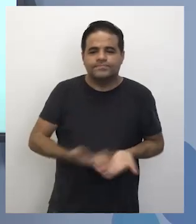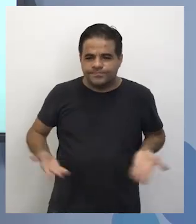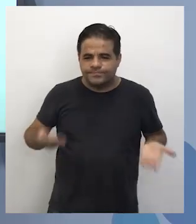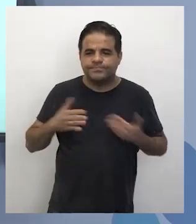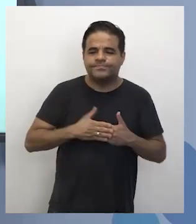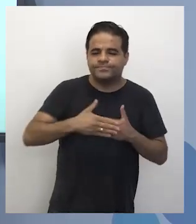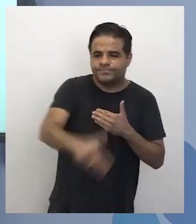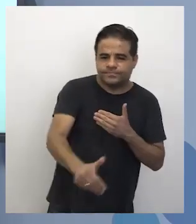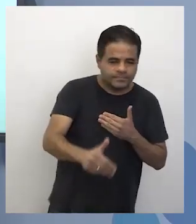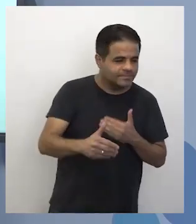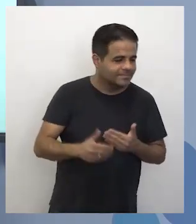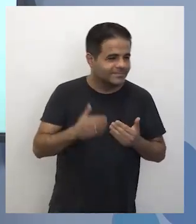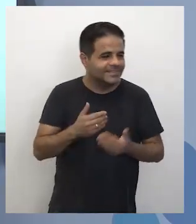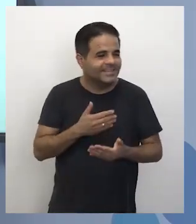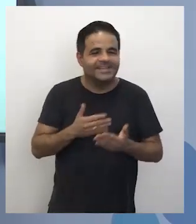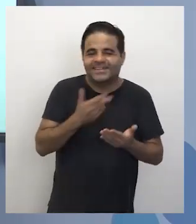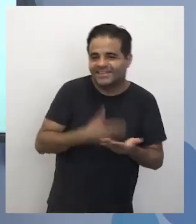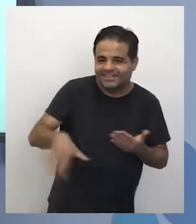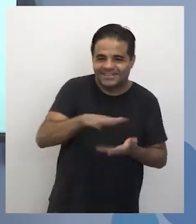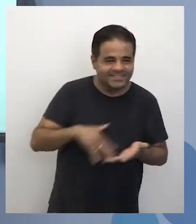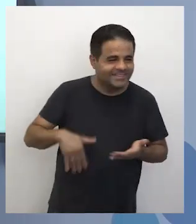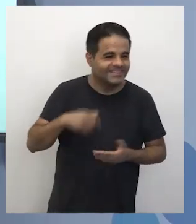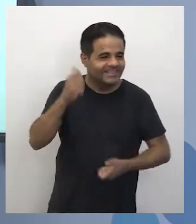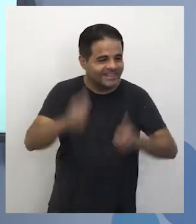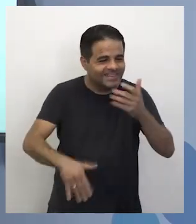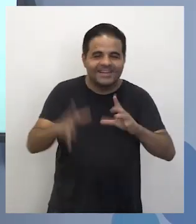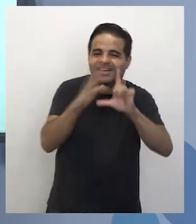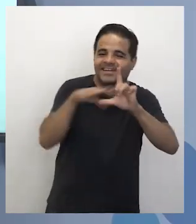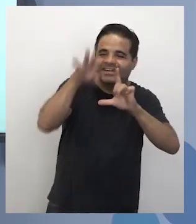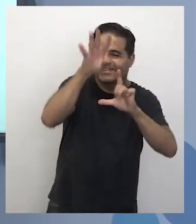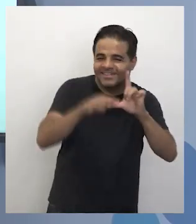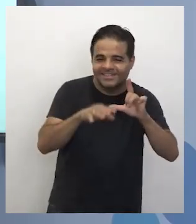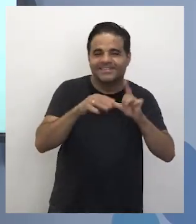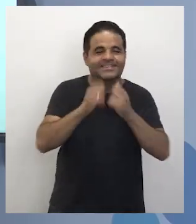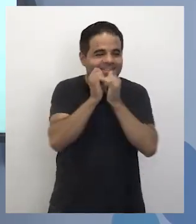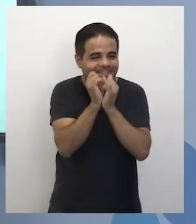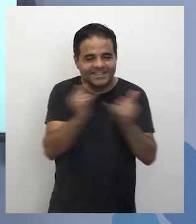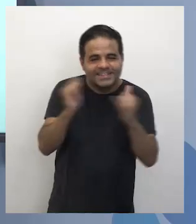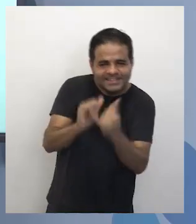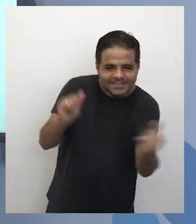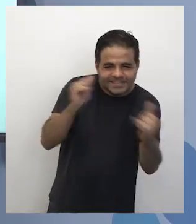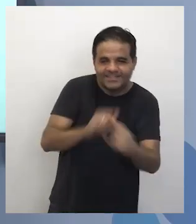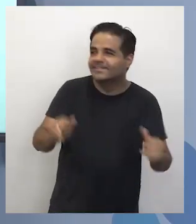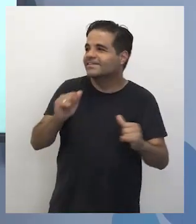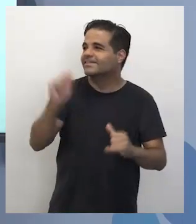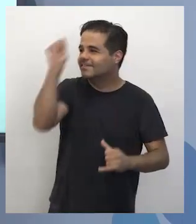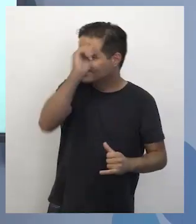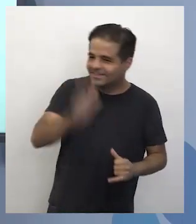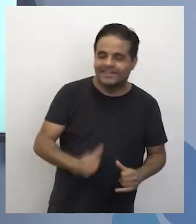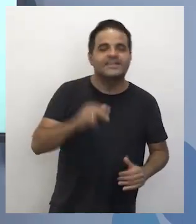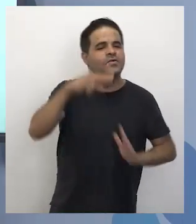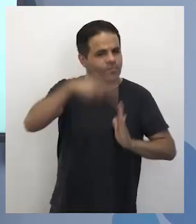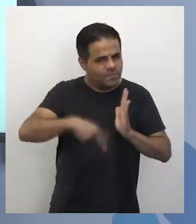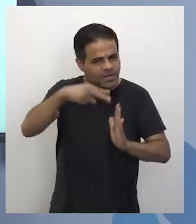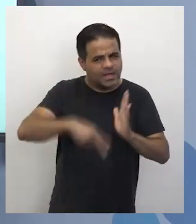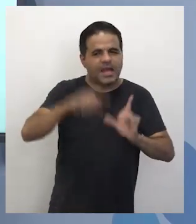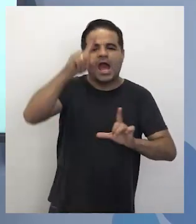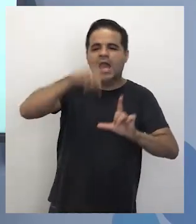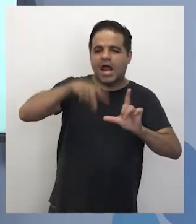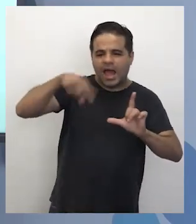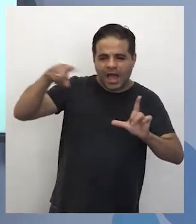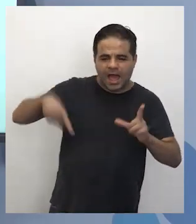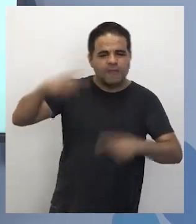gente vai fazer assim, nessa aula nós vamos discutir aí um pouquinho sobre a matriz energética brasileira. E aí vamos ler alguns gráficos, discutir